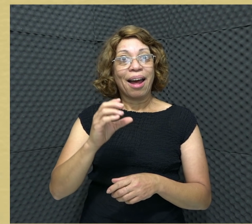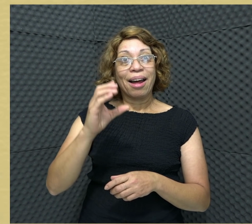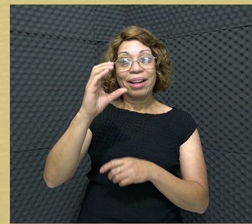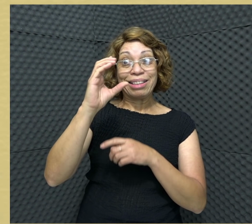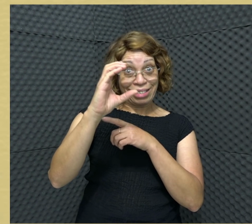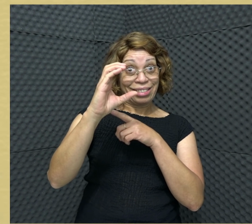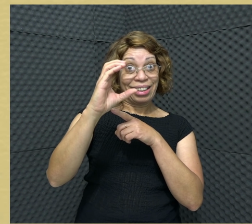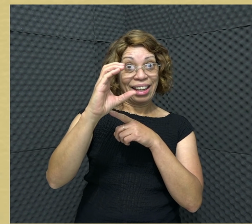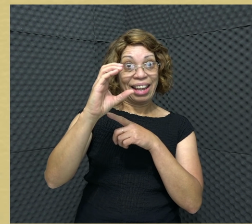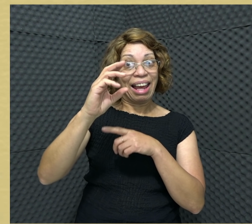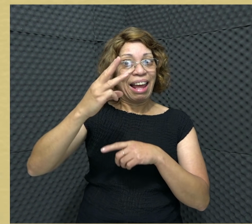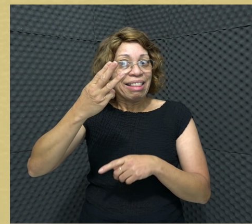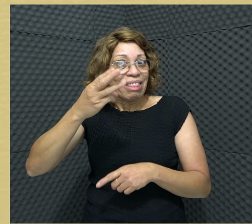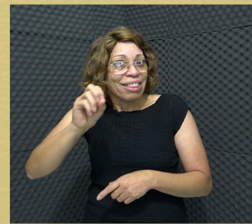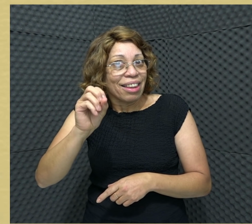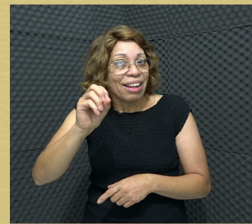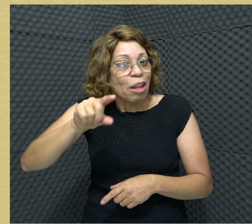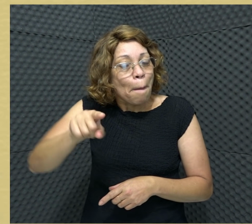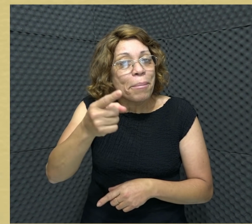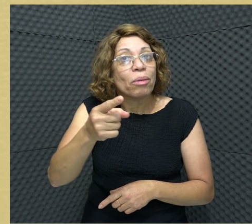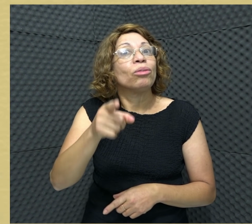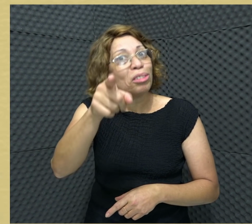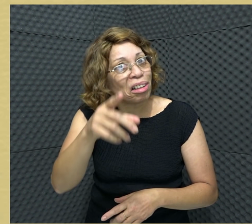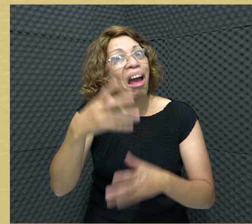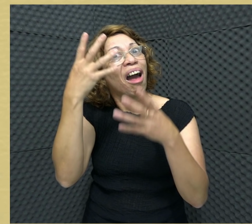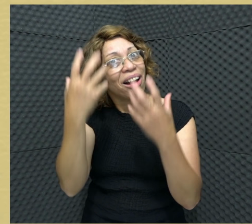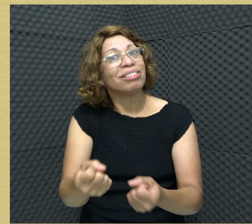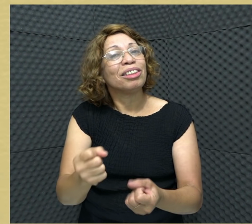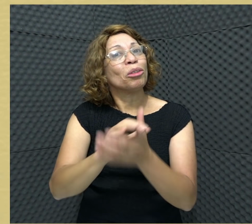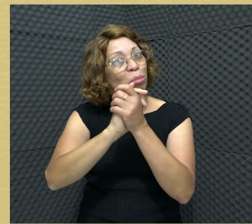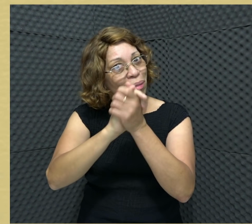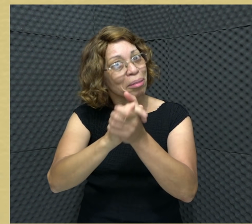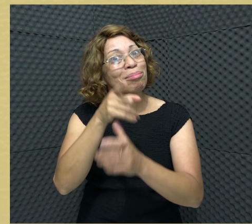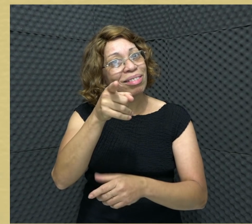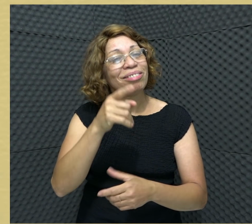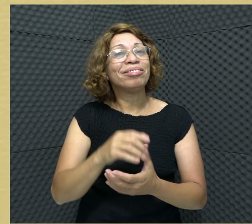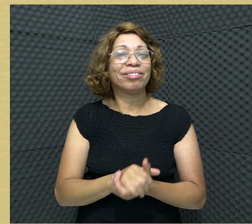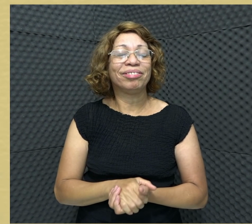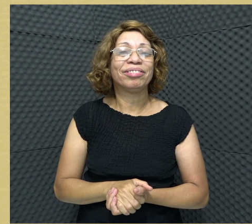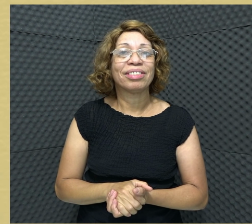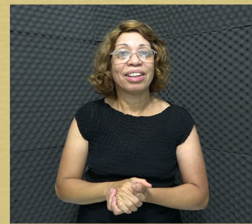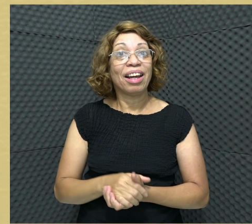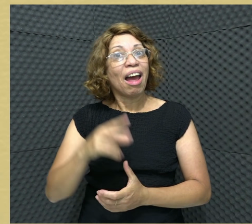respondeu que é a letra C, 30 mil anos, você acertou.